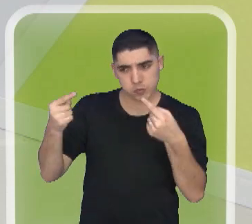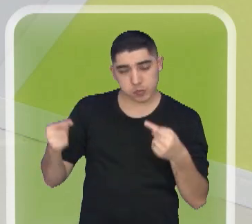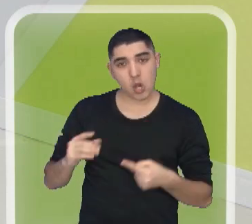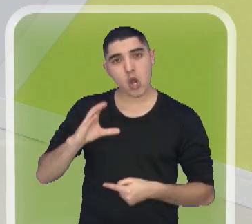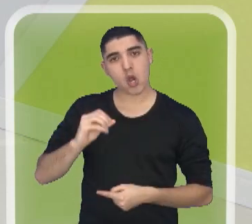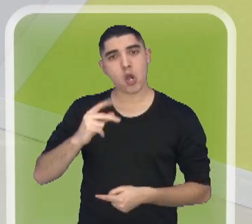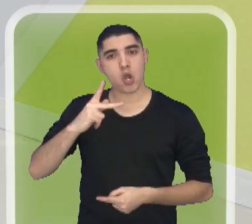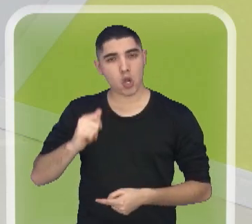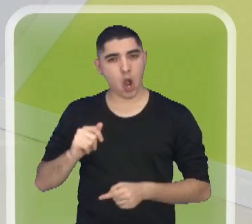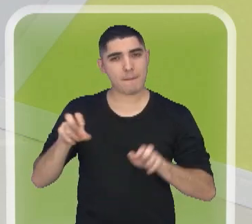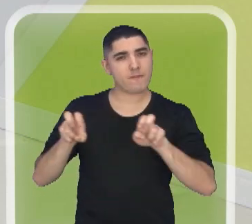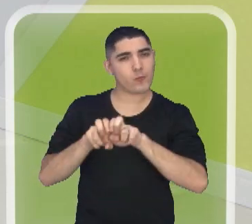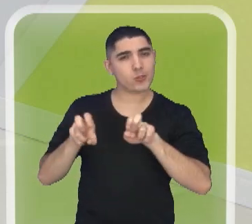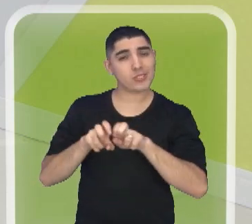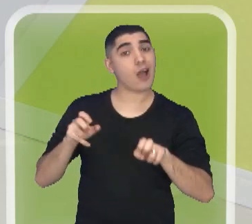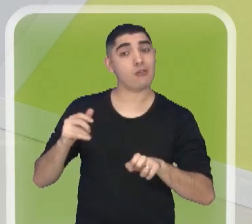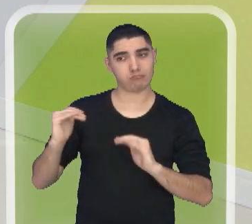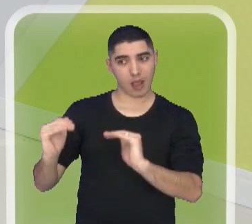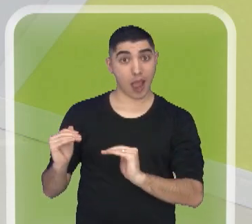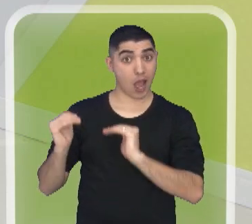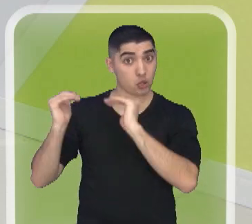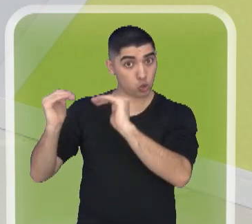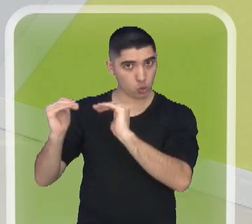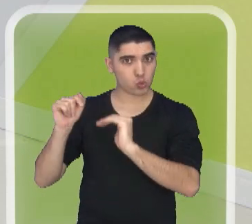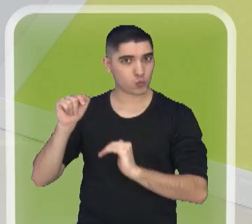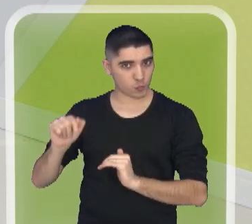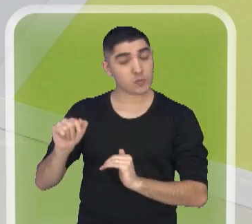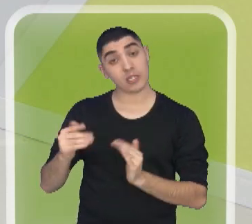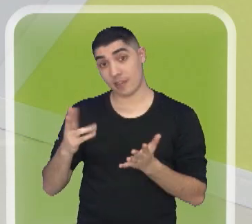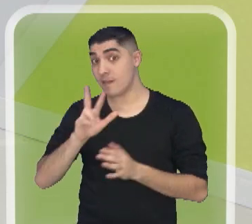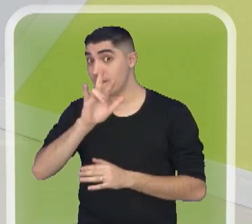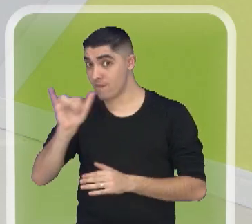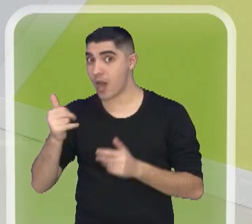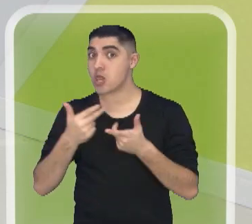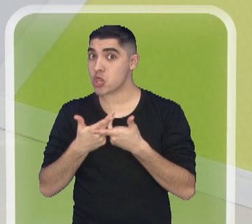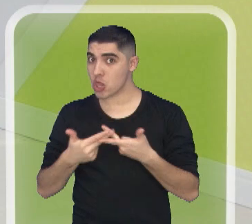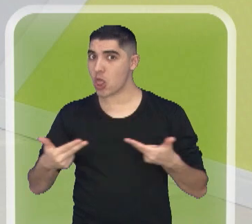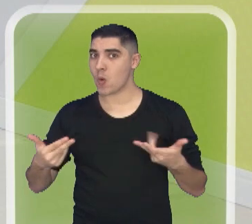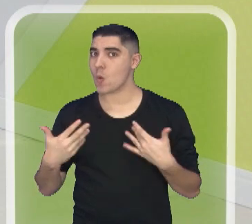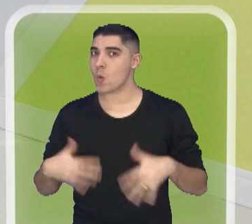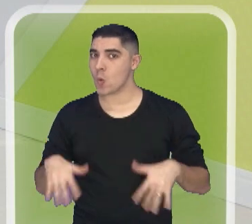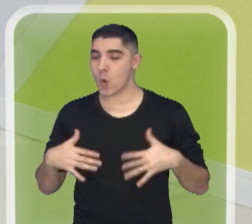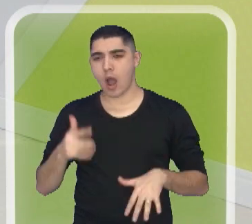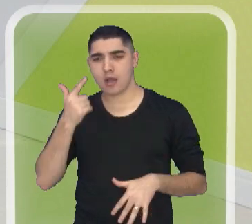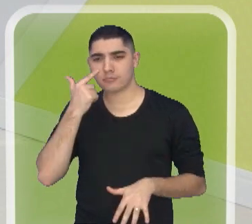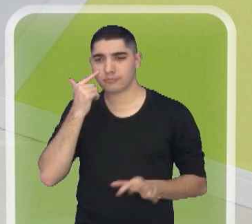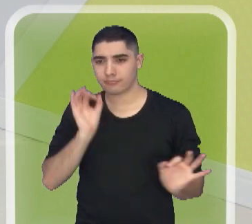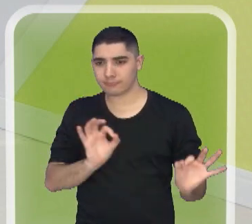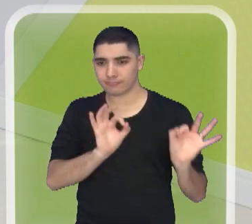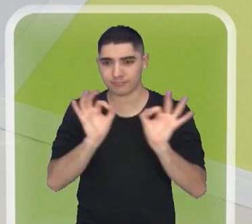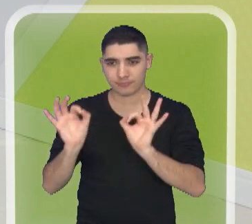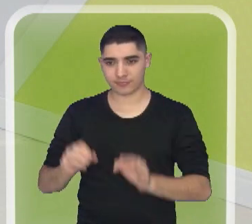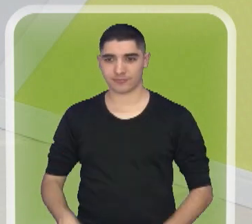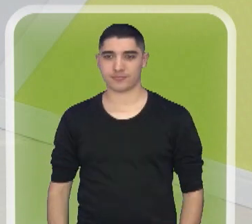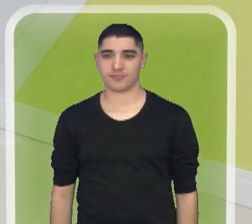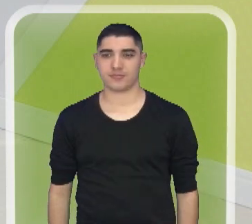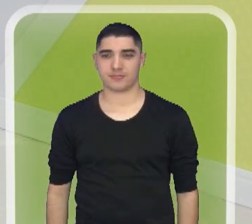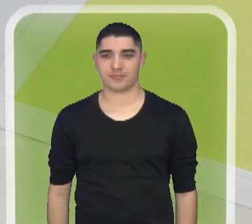popular de futsal na categoria adulto. E olha, vai ter novidades este ano, hein? Vamos conferir as informações? Solta, Matheus!